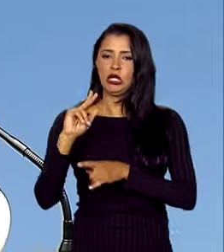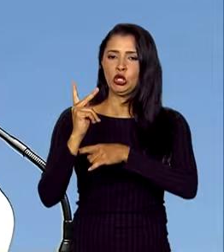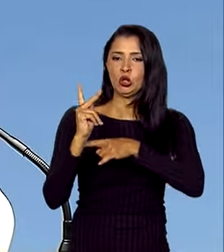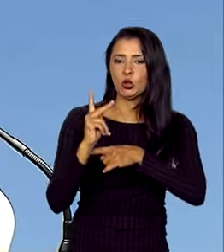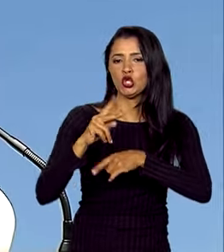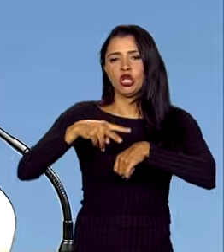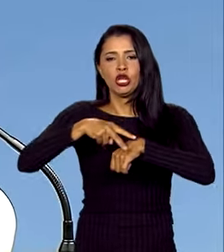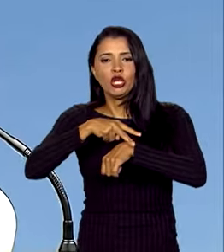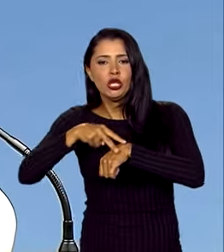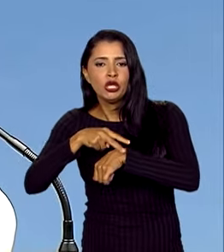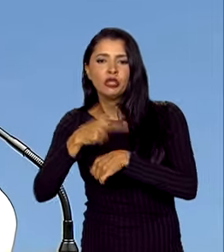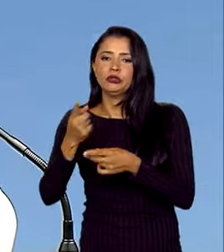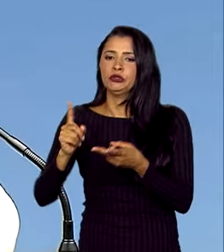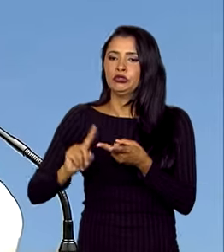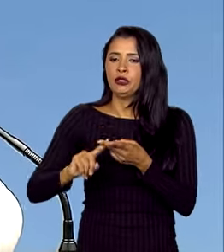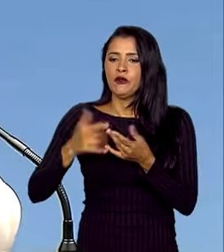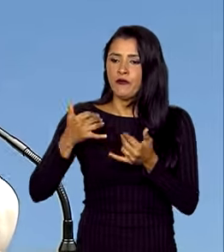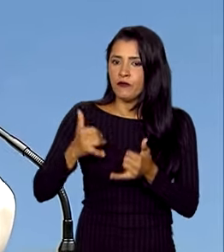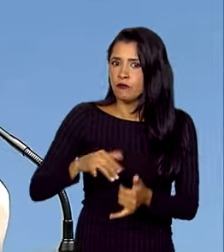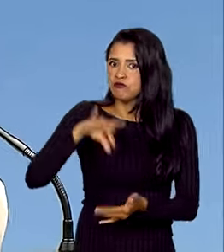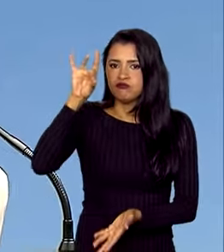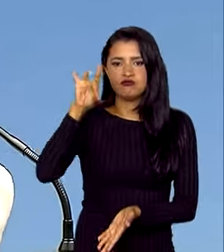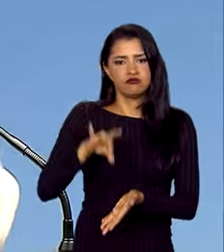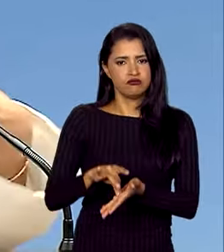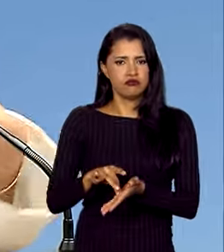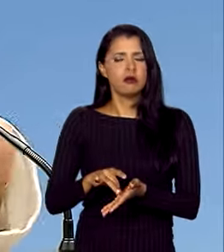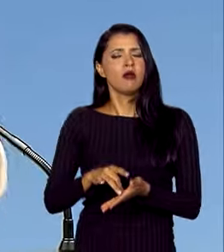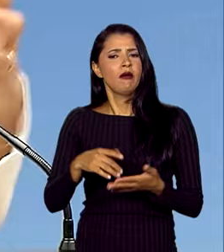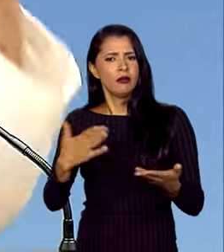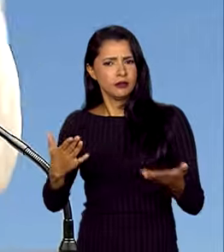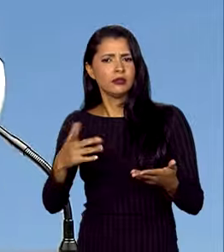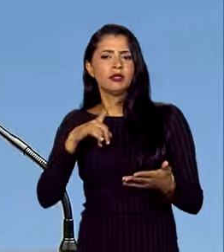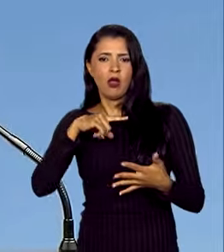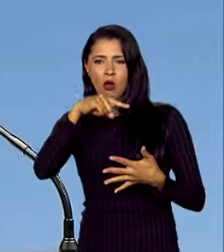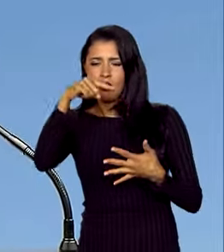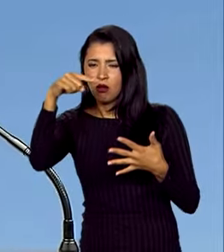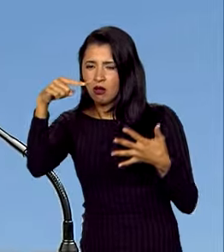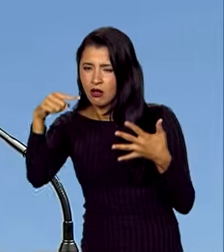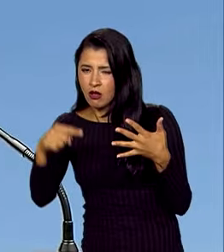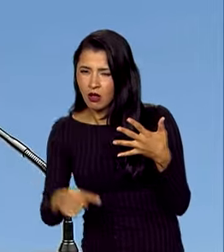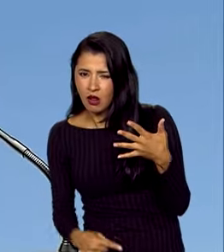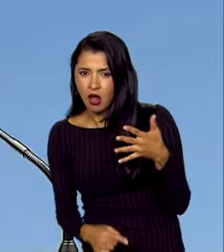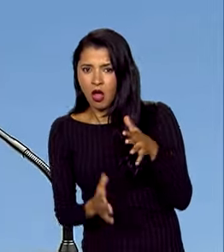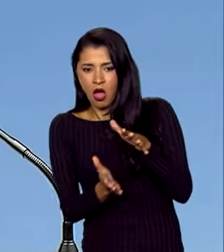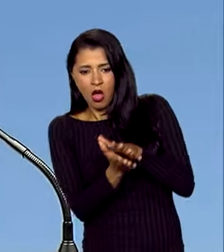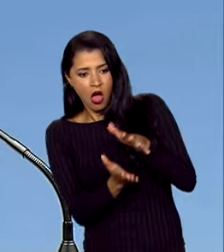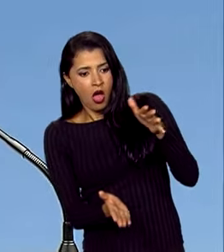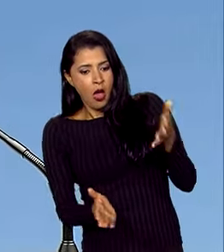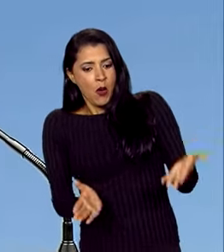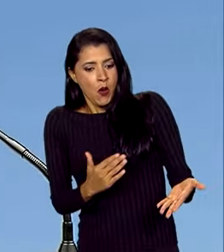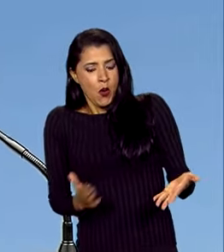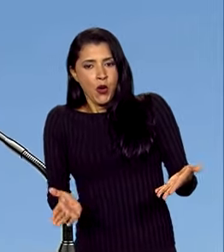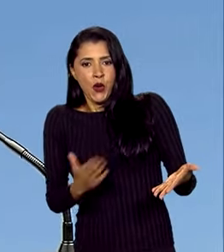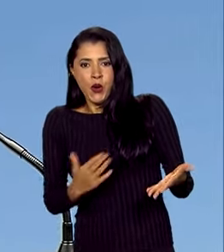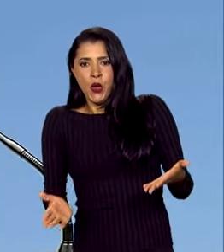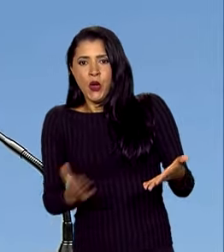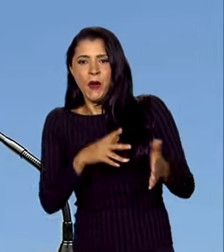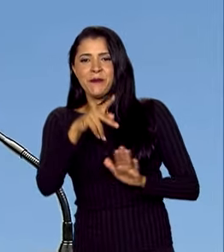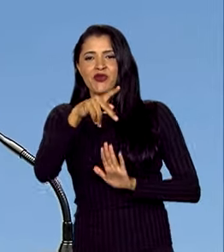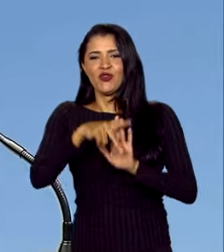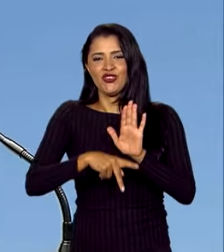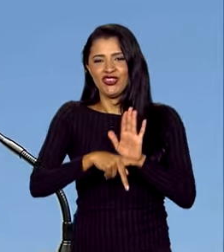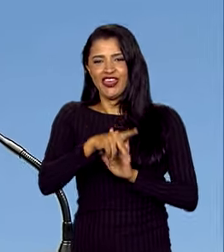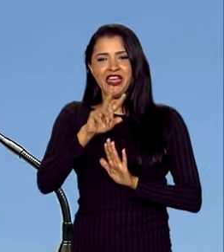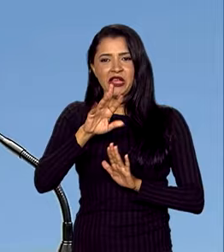verde, eficiência energética. Então, acho que tem um portfólio aí de projetos e soluções que o Brasil vai